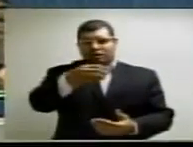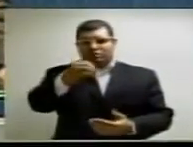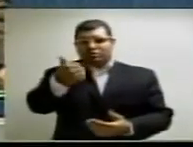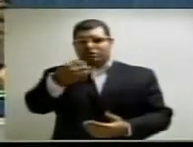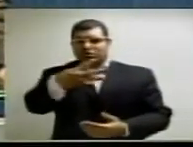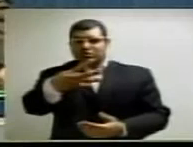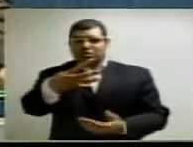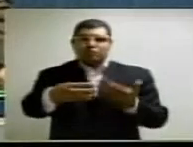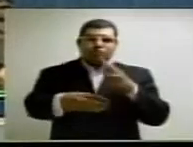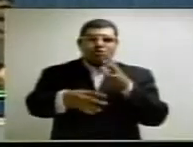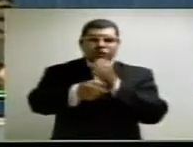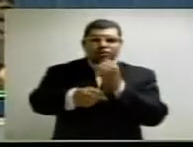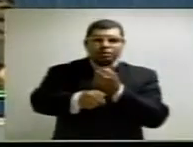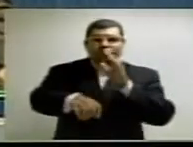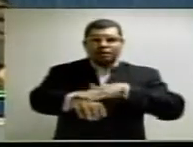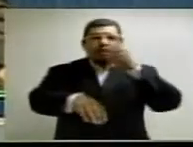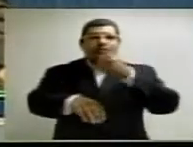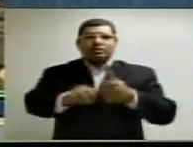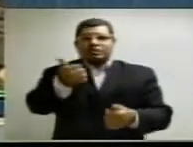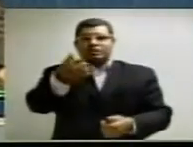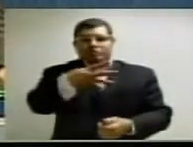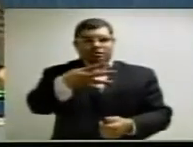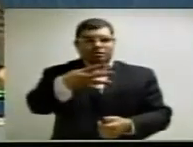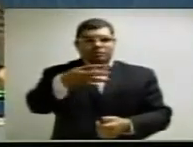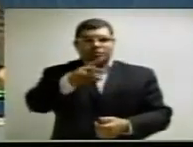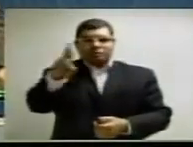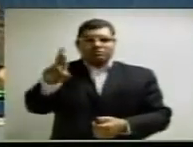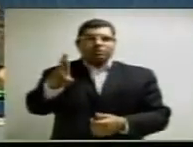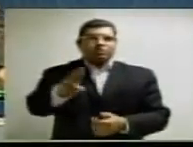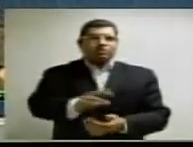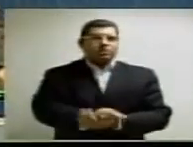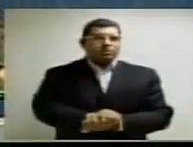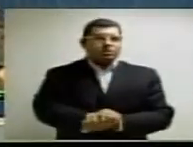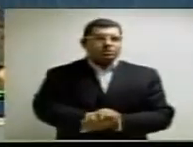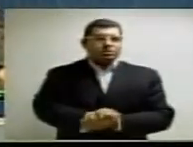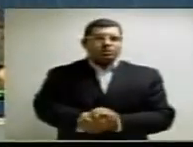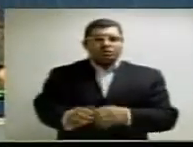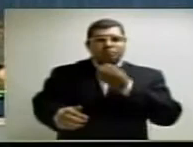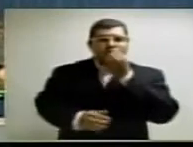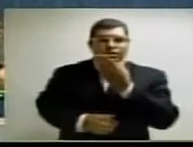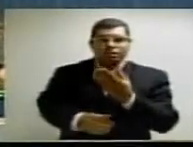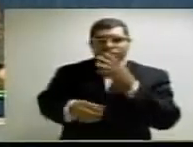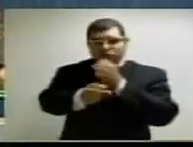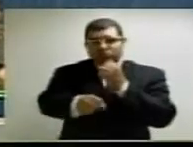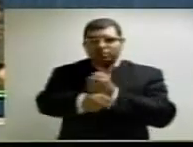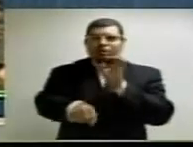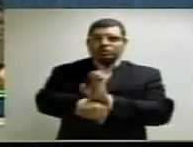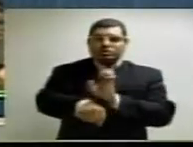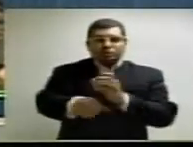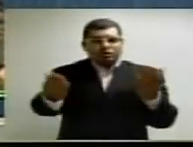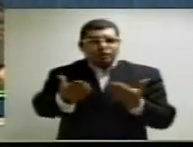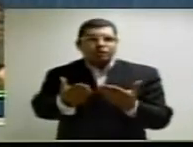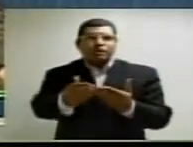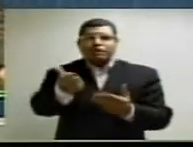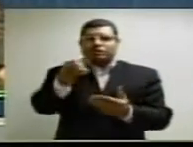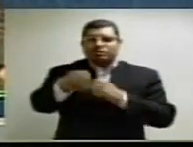2013 com o orçamento de mais de 14 bilhões de reais. Portanto, o orçamento do Estado do Amazonas